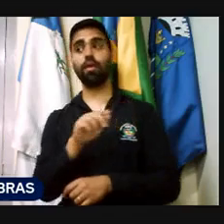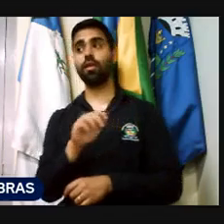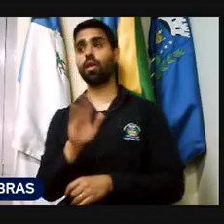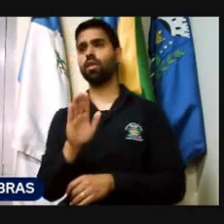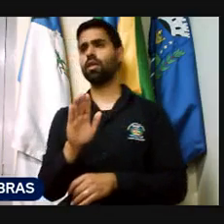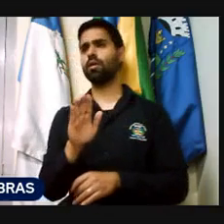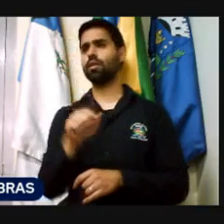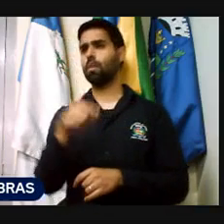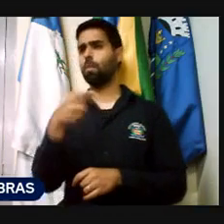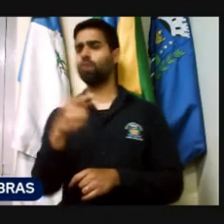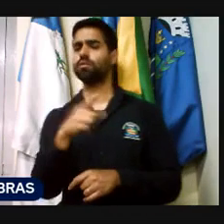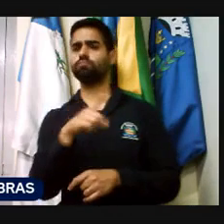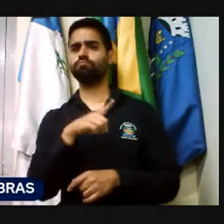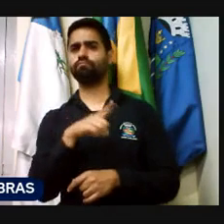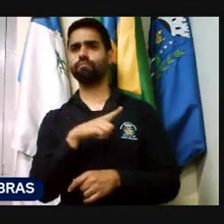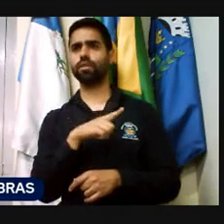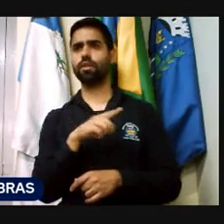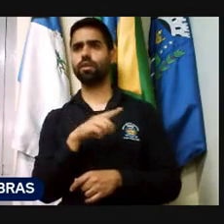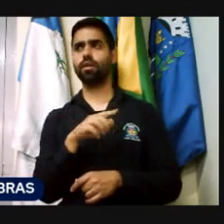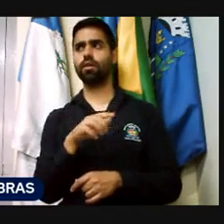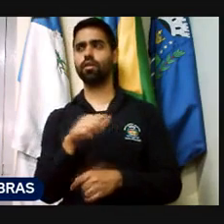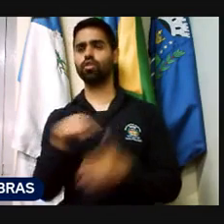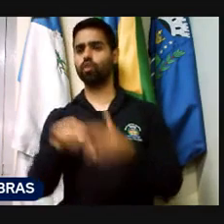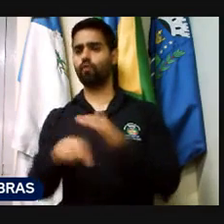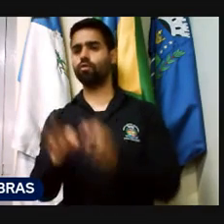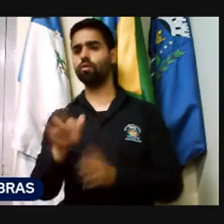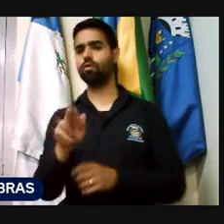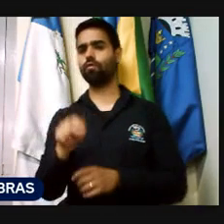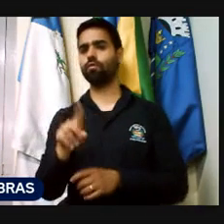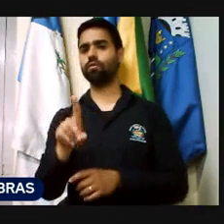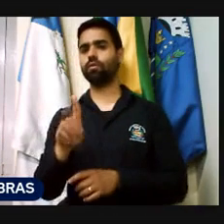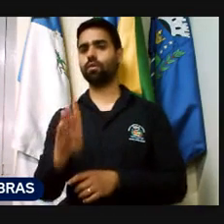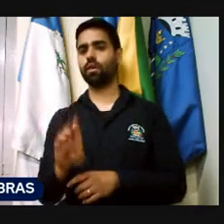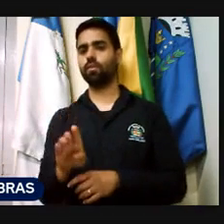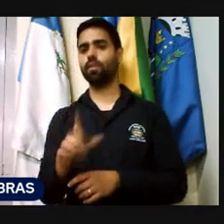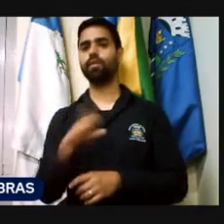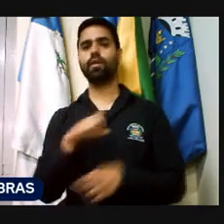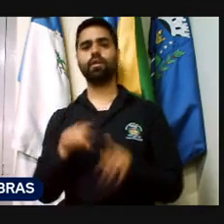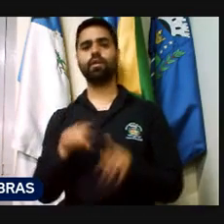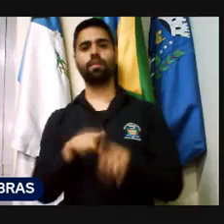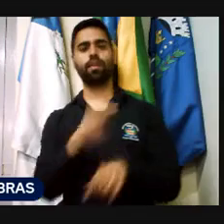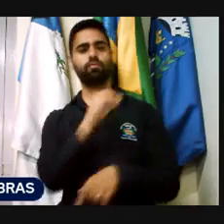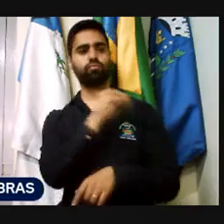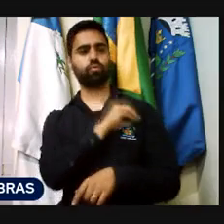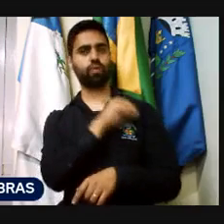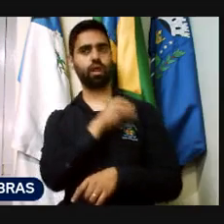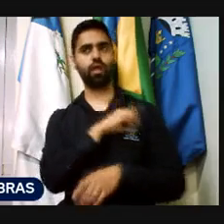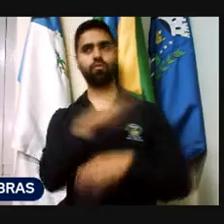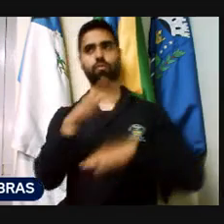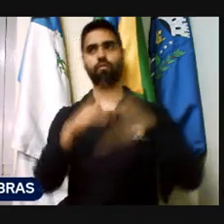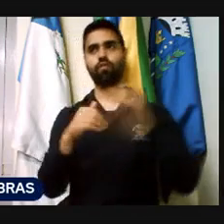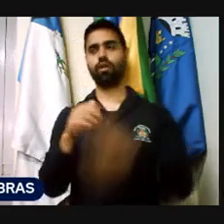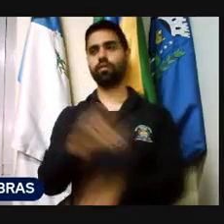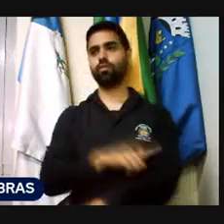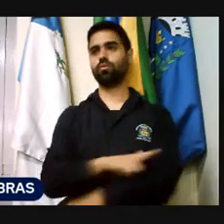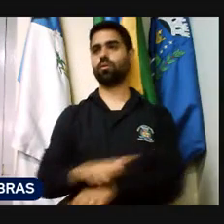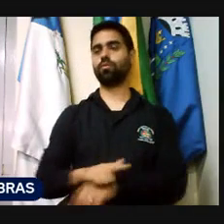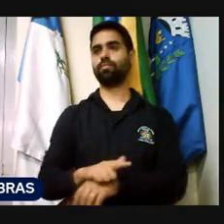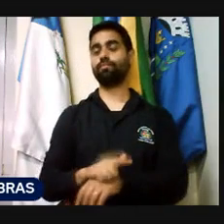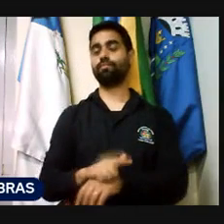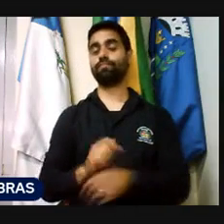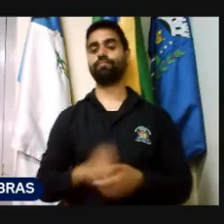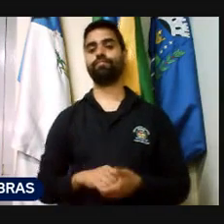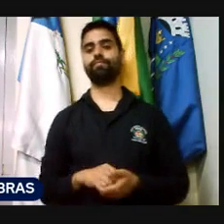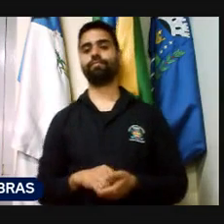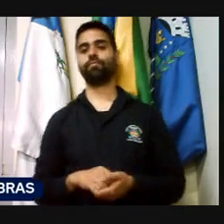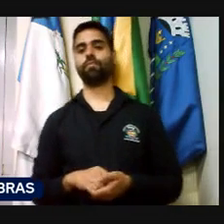né, após esse fundo, e vai ficar fixo aí no salário desses profissionais da educação. Então, a gente também tem que